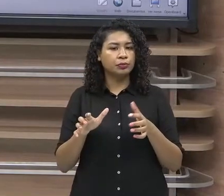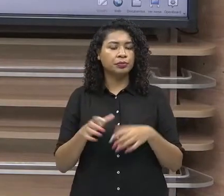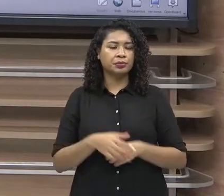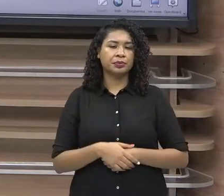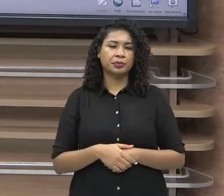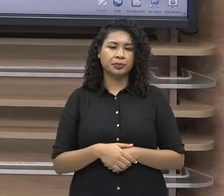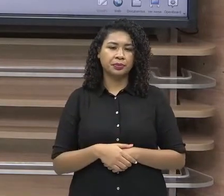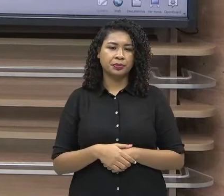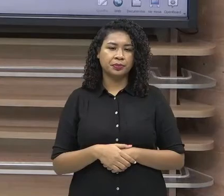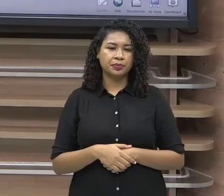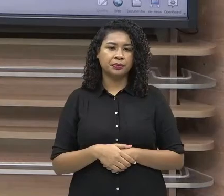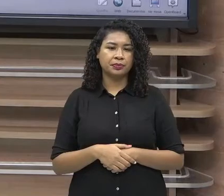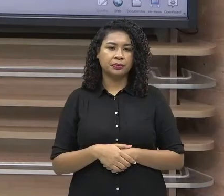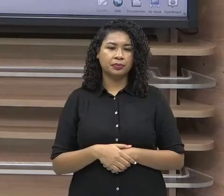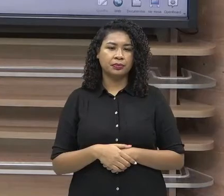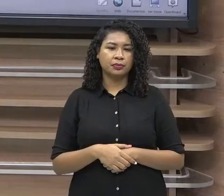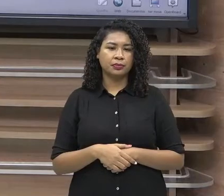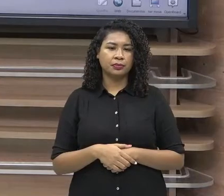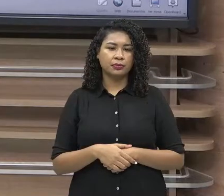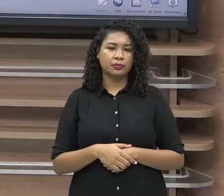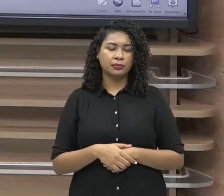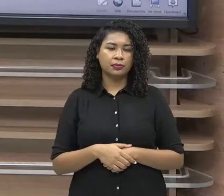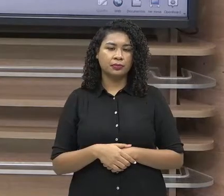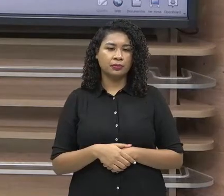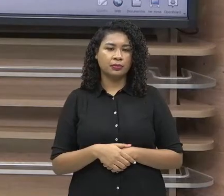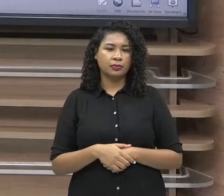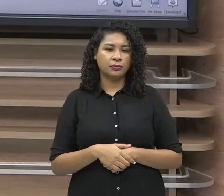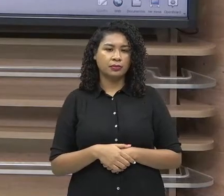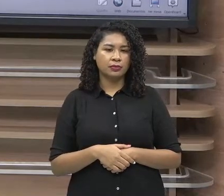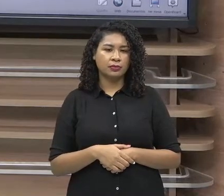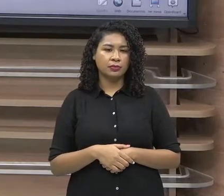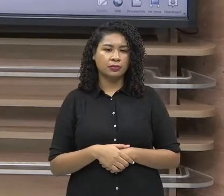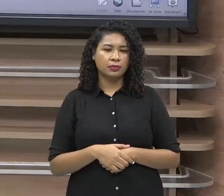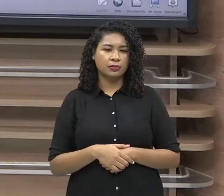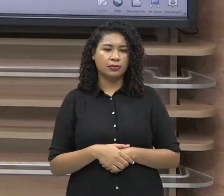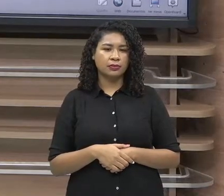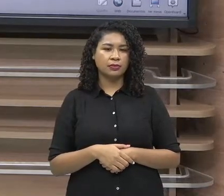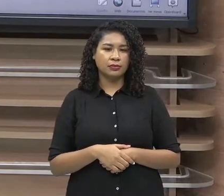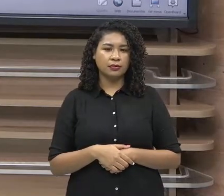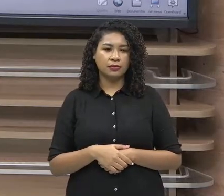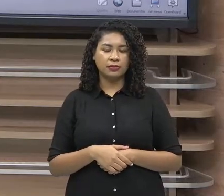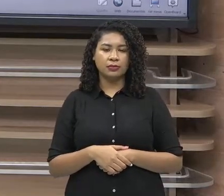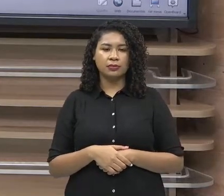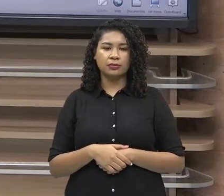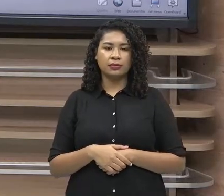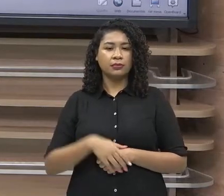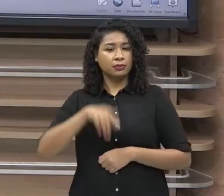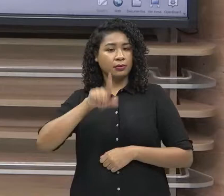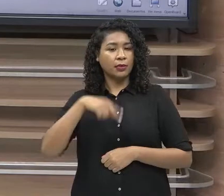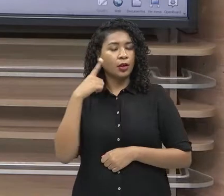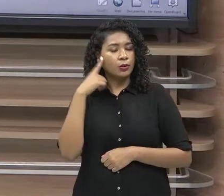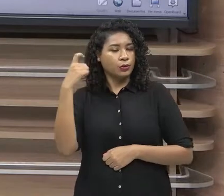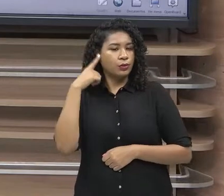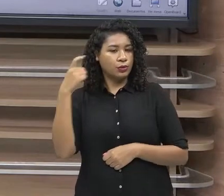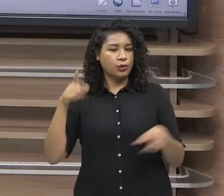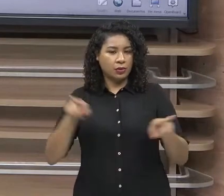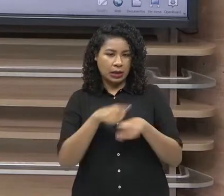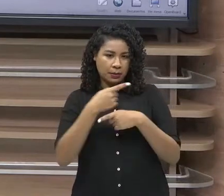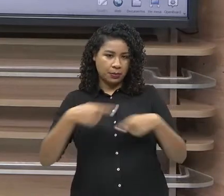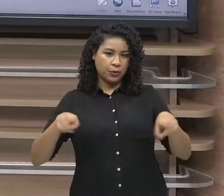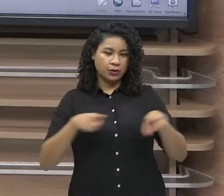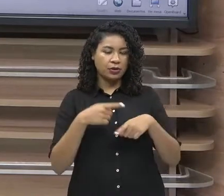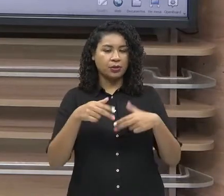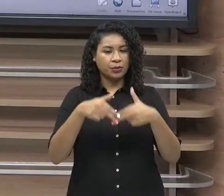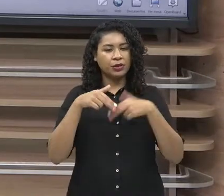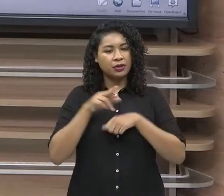fazem as músicas, né, do movimento da catira. Então, eles representam também o